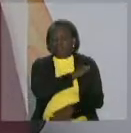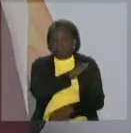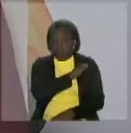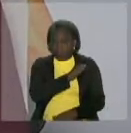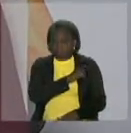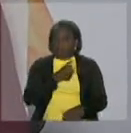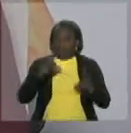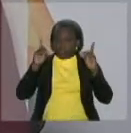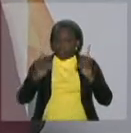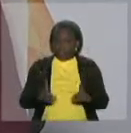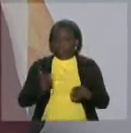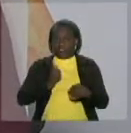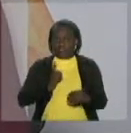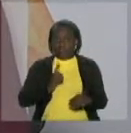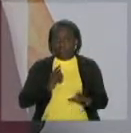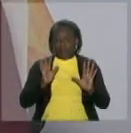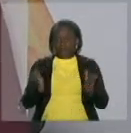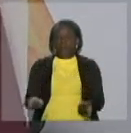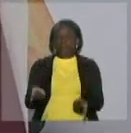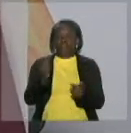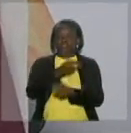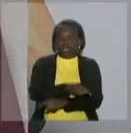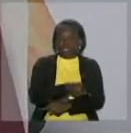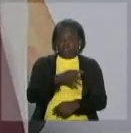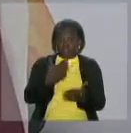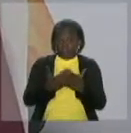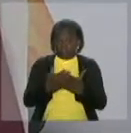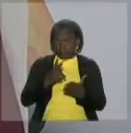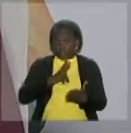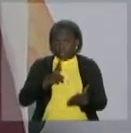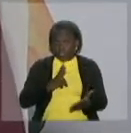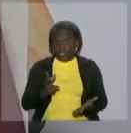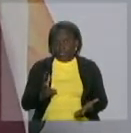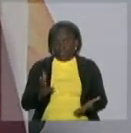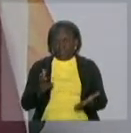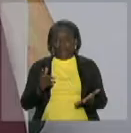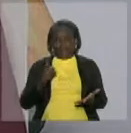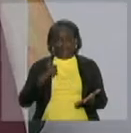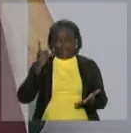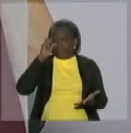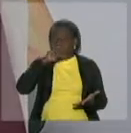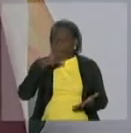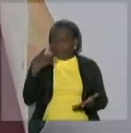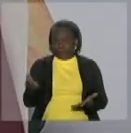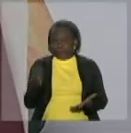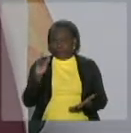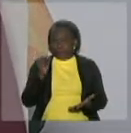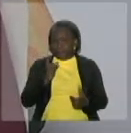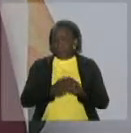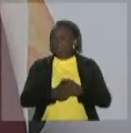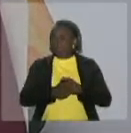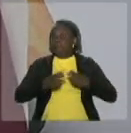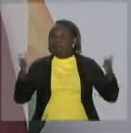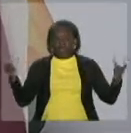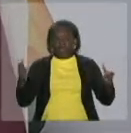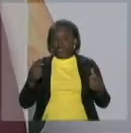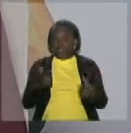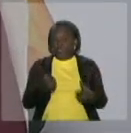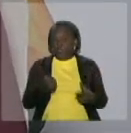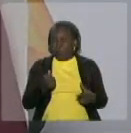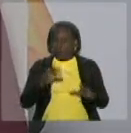de crianças, alunos com deficiência. Em contrapartida, na escola particular, nós encontramos uma resistência quase